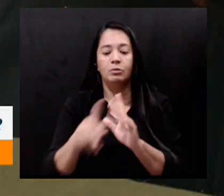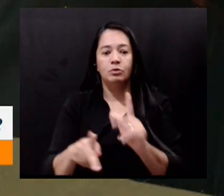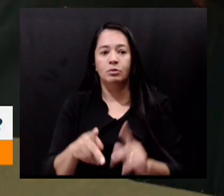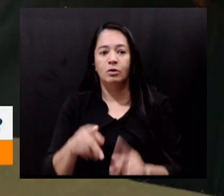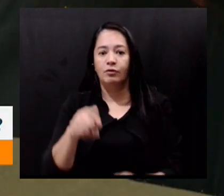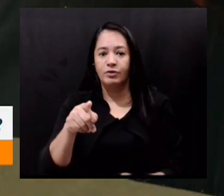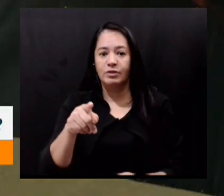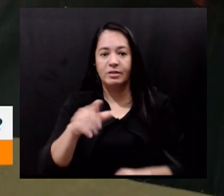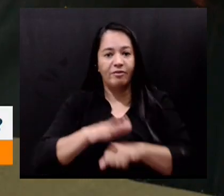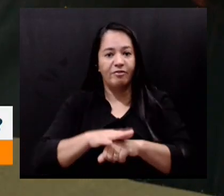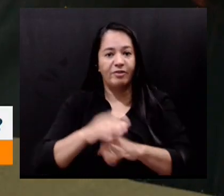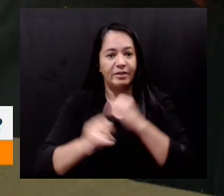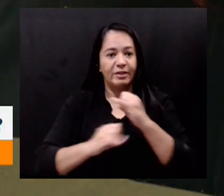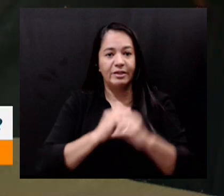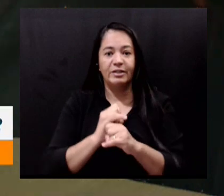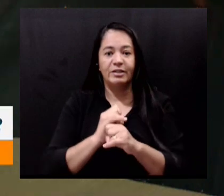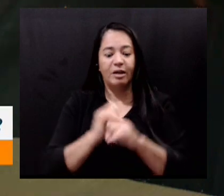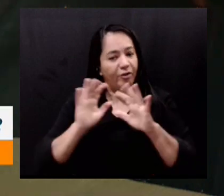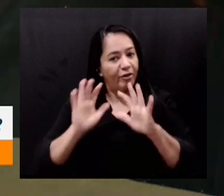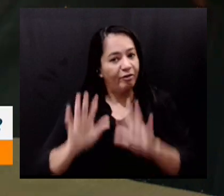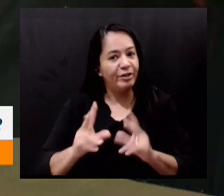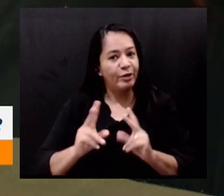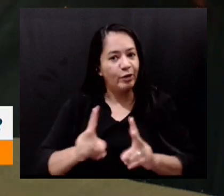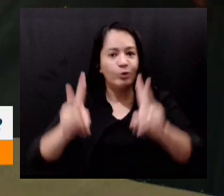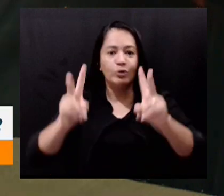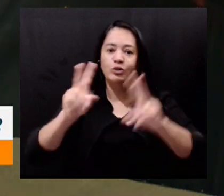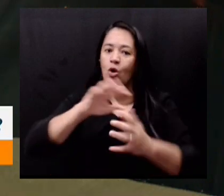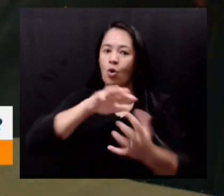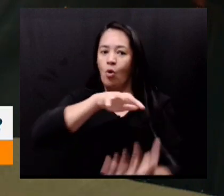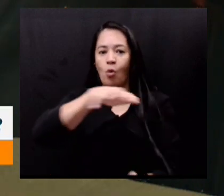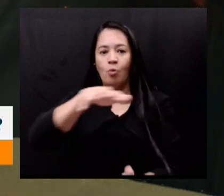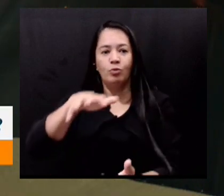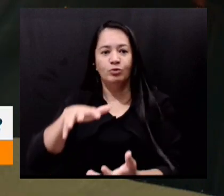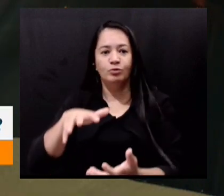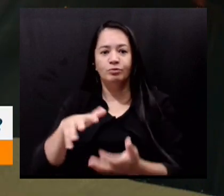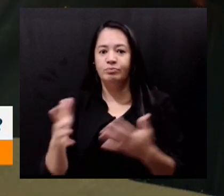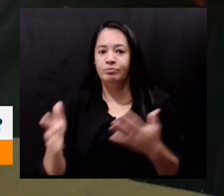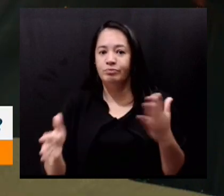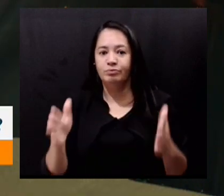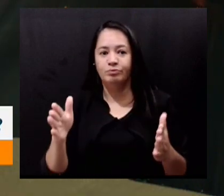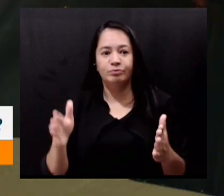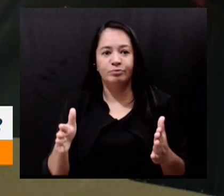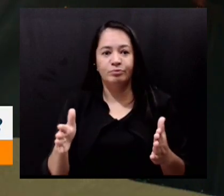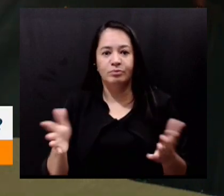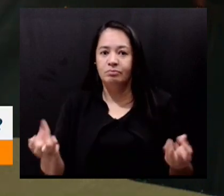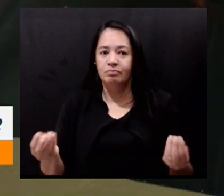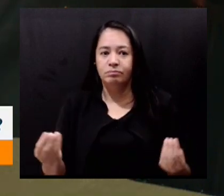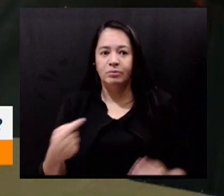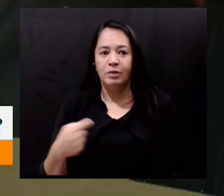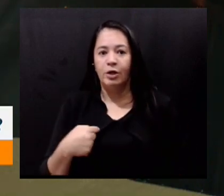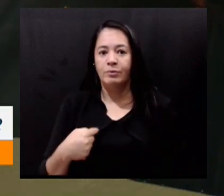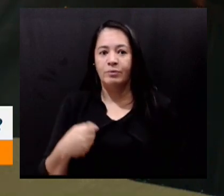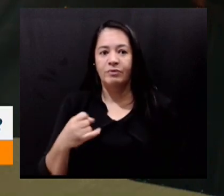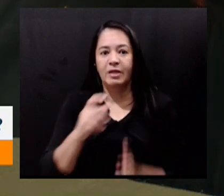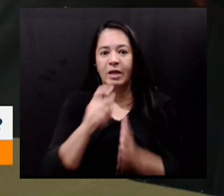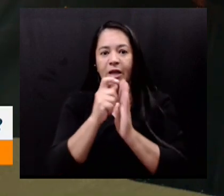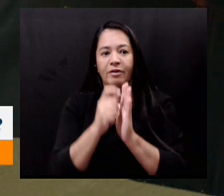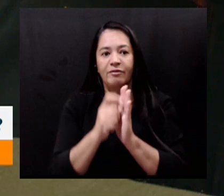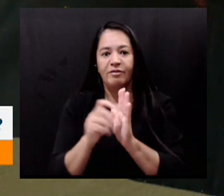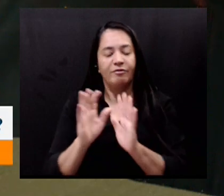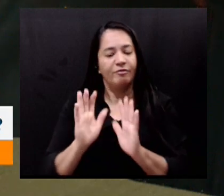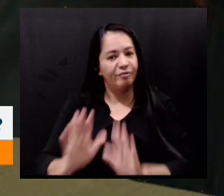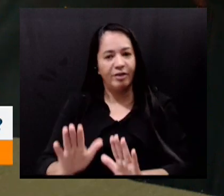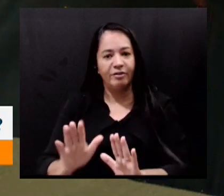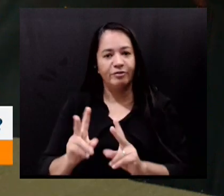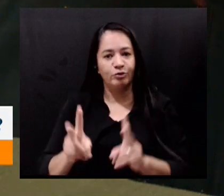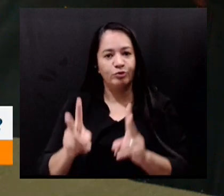mundo todo, né, fica para o Fica, mundo todo e fica por um tempo indeterminado. Se você escrever alguma coisa ali, vai ficar ali. E quando a gente fala da